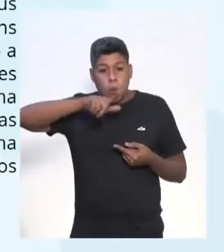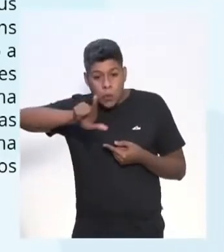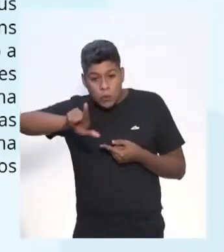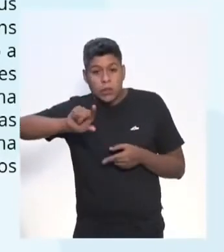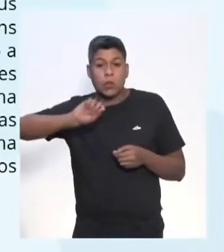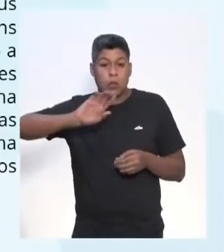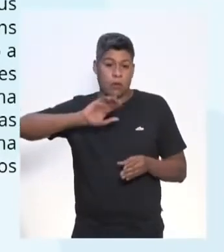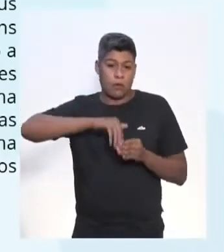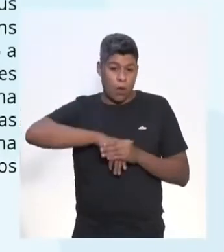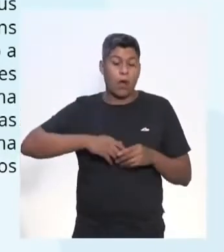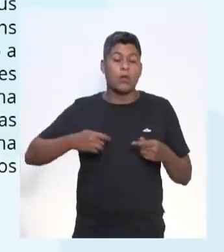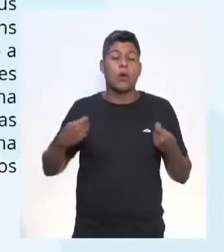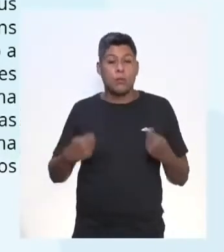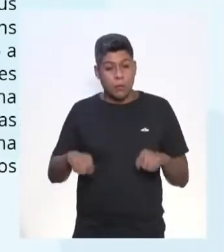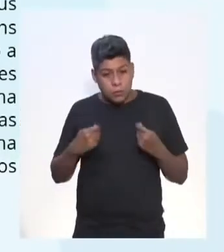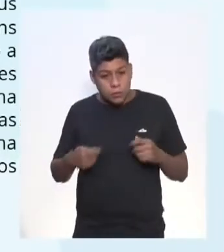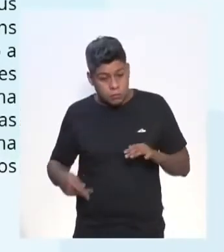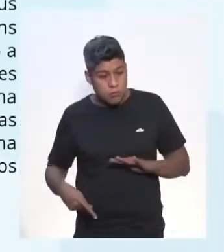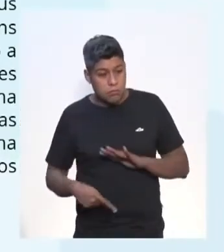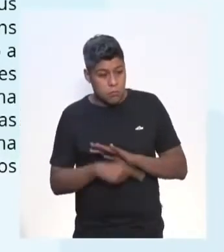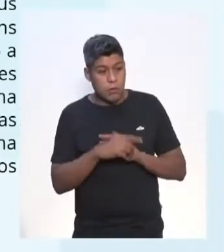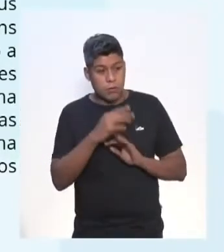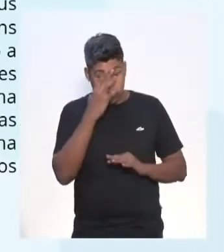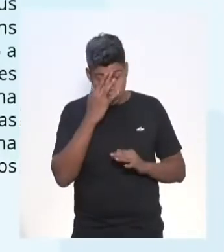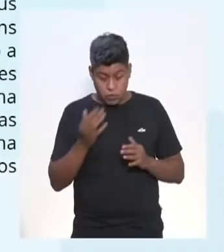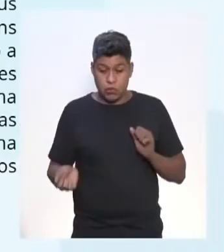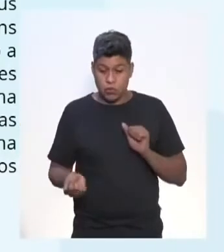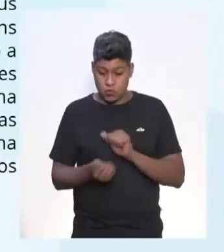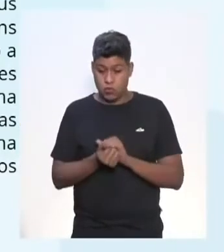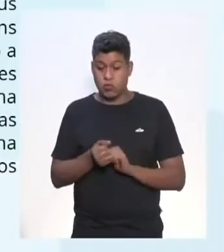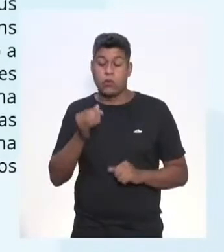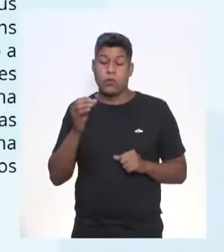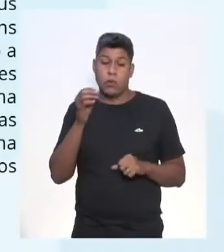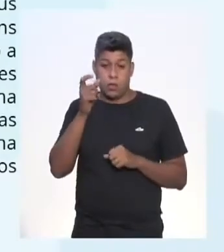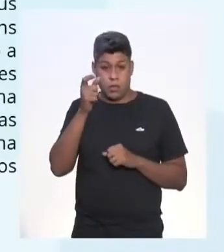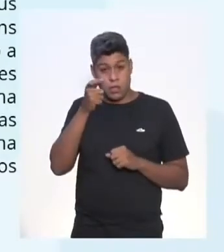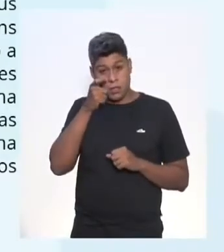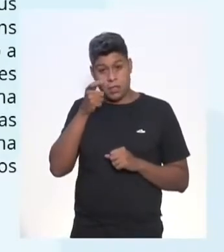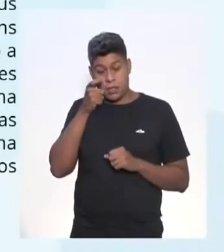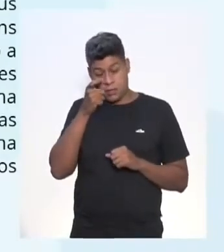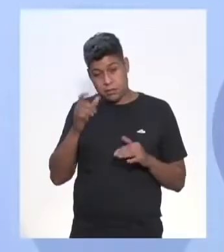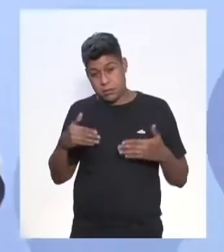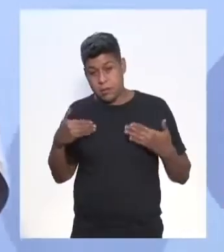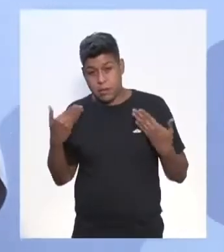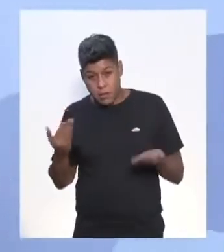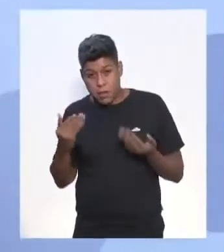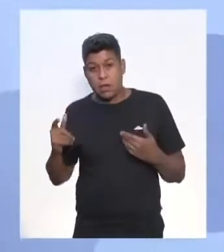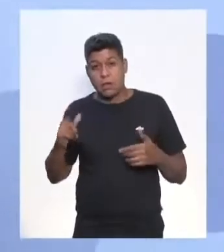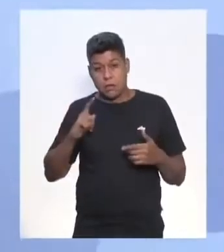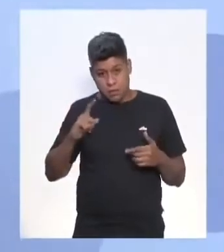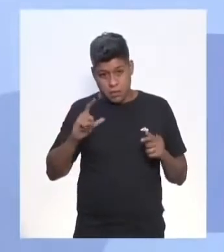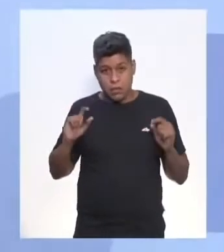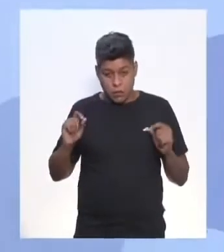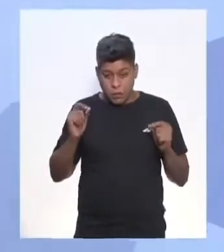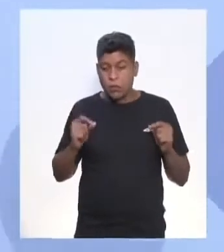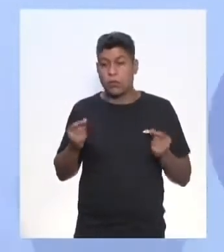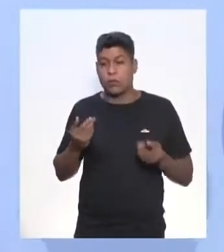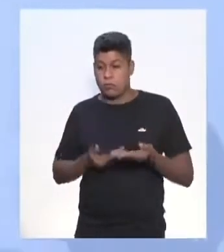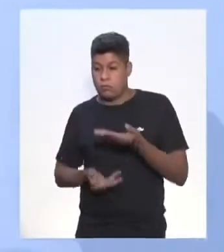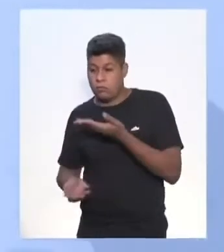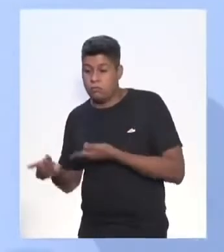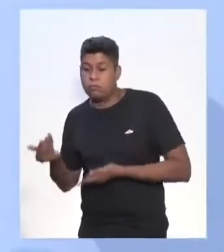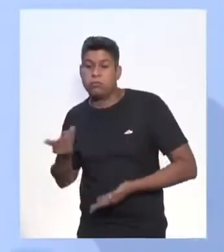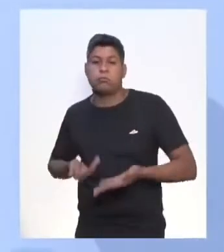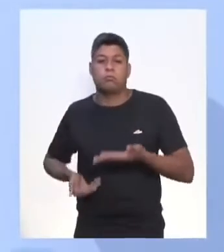votos necessários aos oligarcas, né, do seu interesse. E aí vinha a questão da troca de